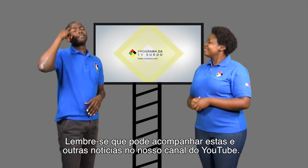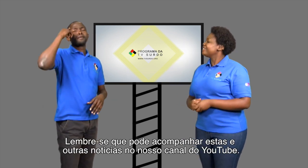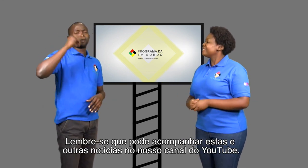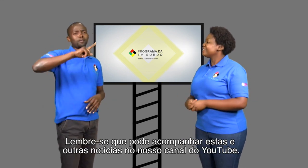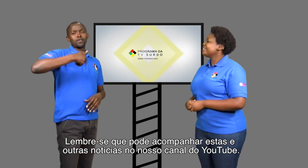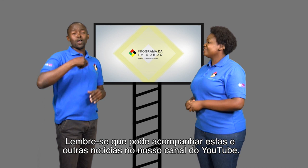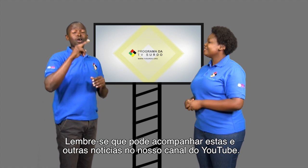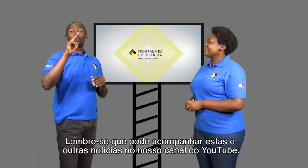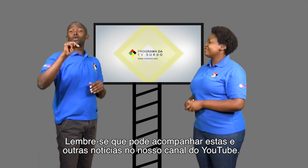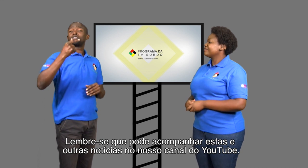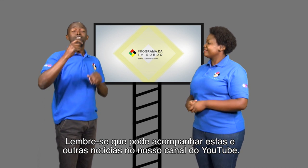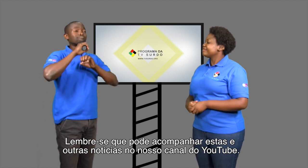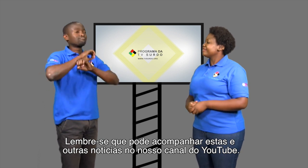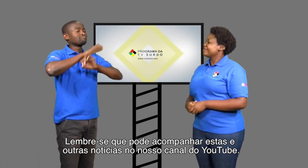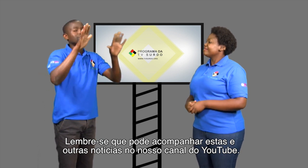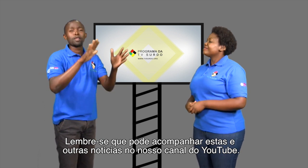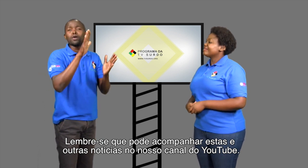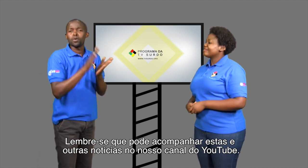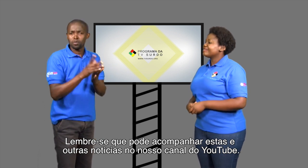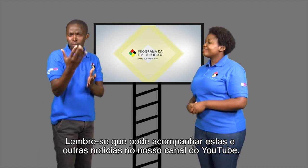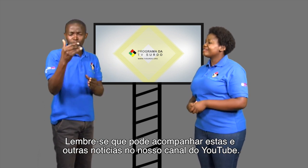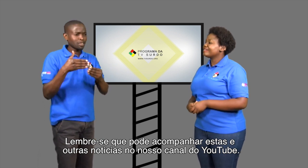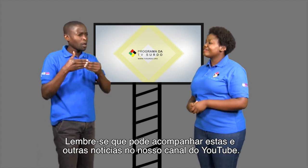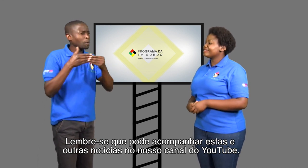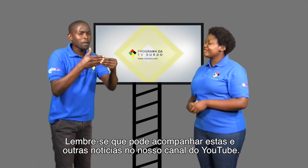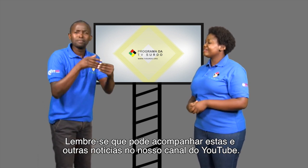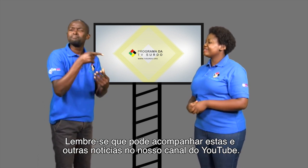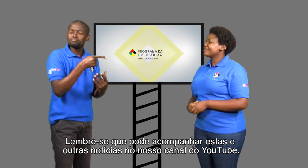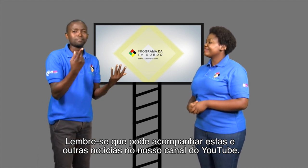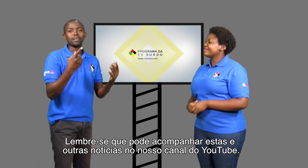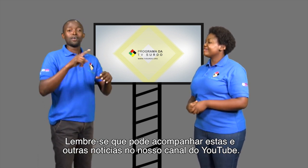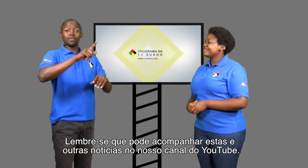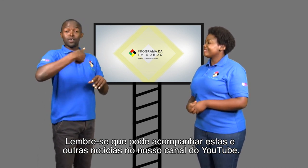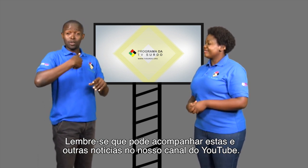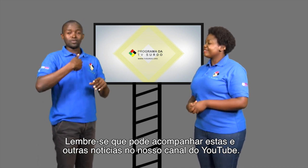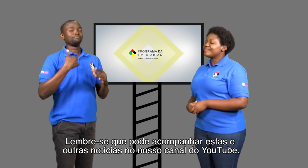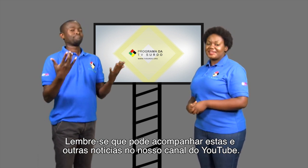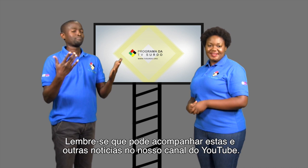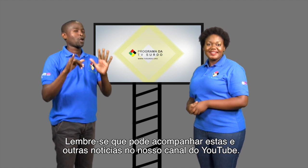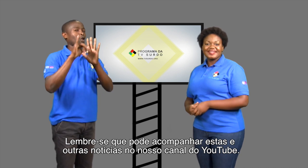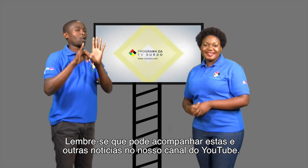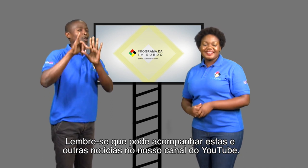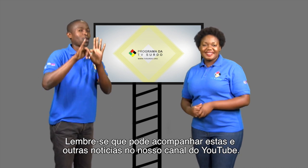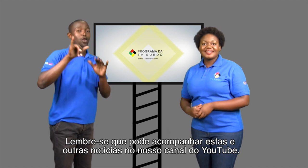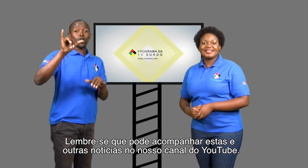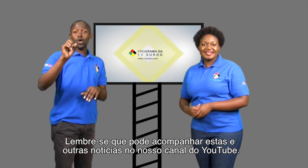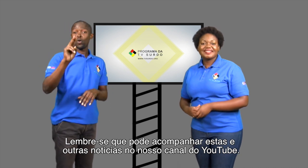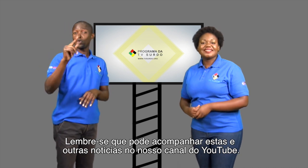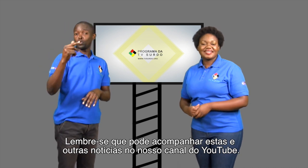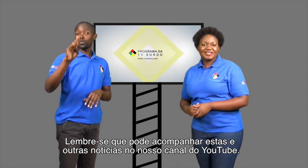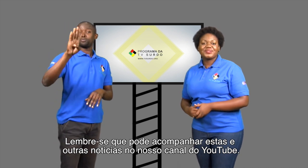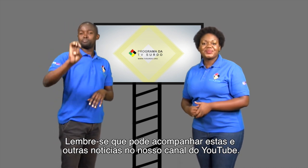E lembra-te que pode acompanhar estas e outras notícias no nosso canal do YouTube.